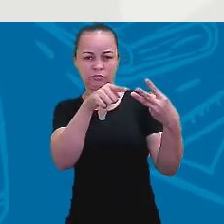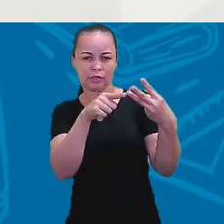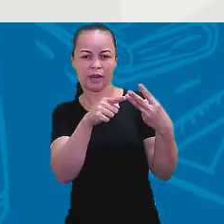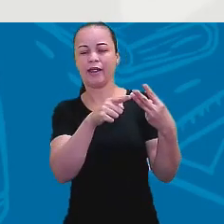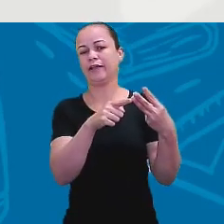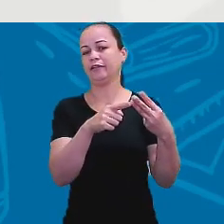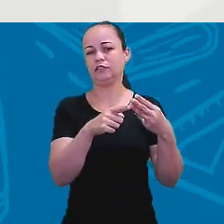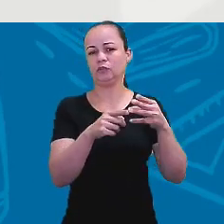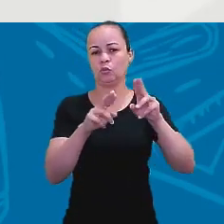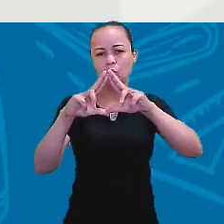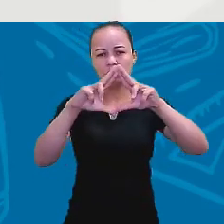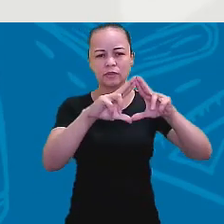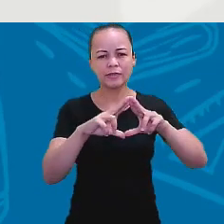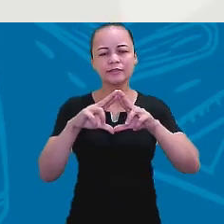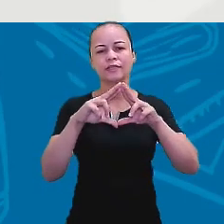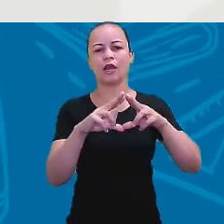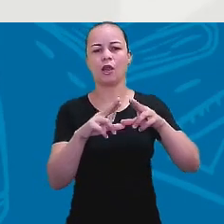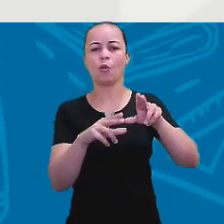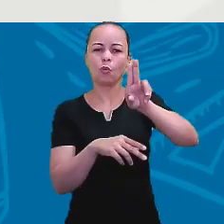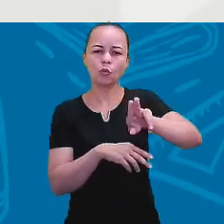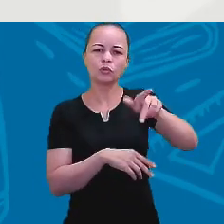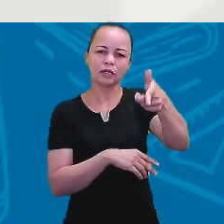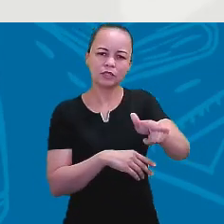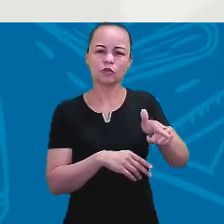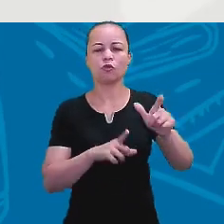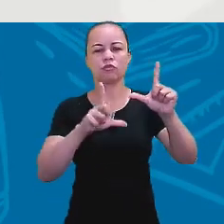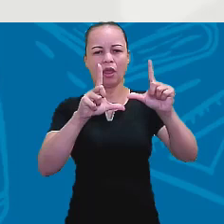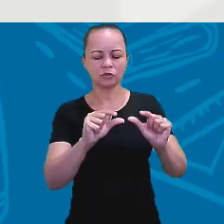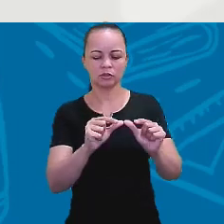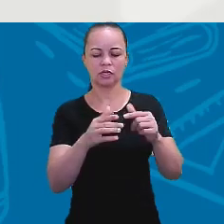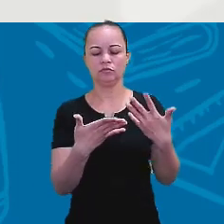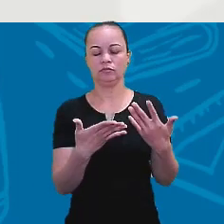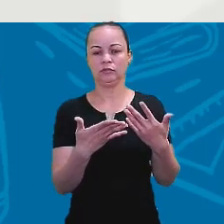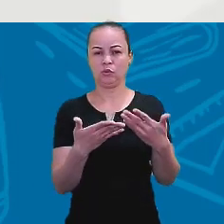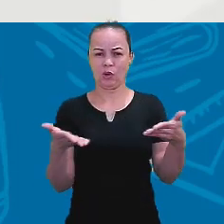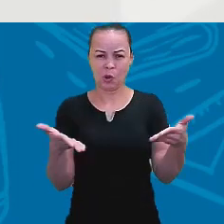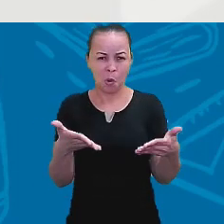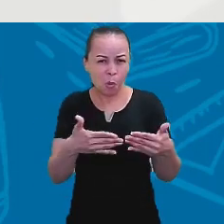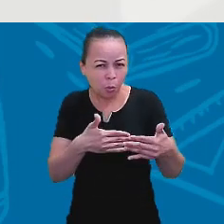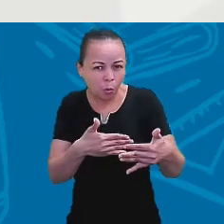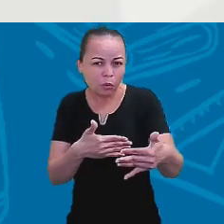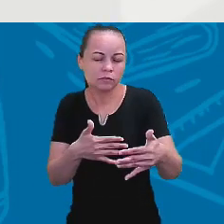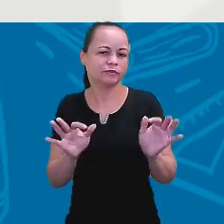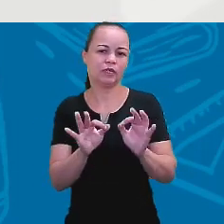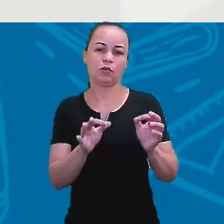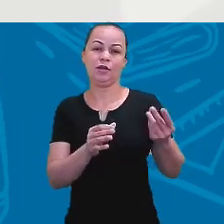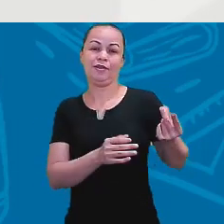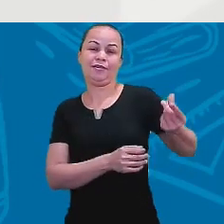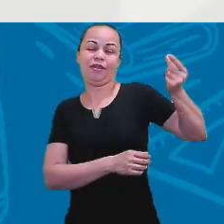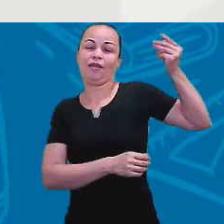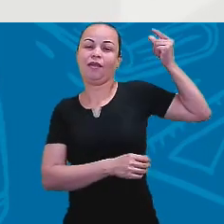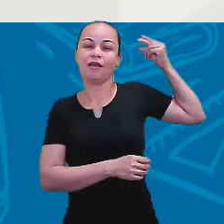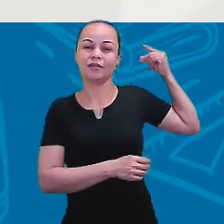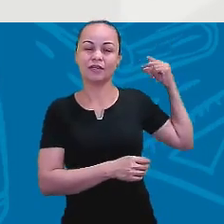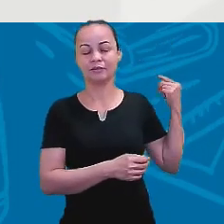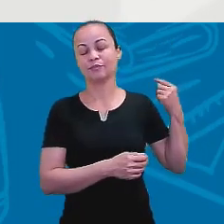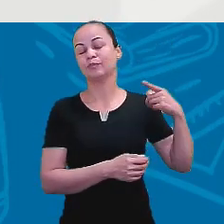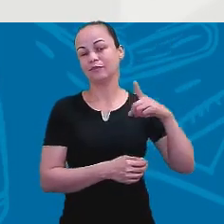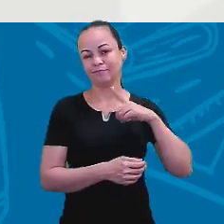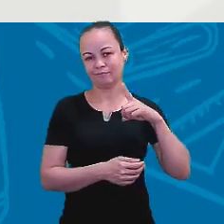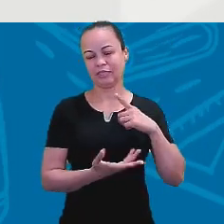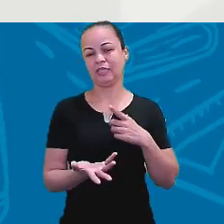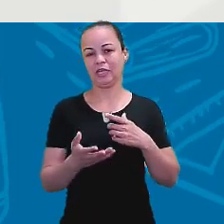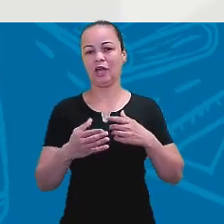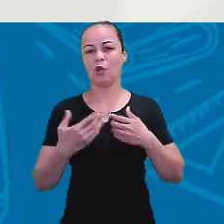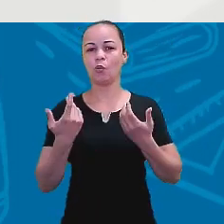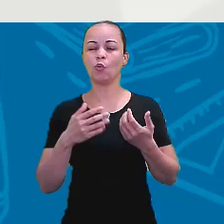é nova, não é de hoje. Desde as civilizações mais antigas, elas já possuíam, por exemplo, um sistema de esgoto,